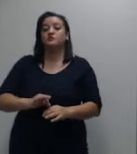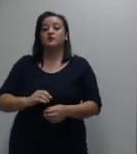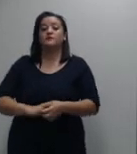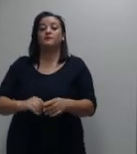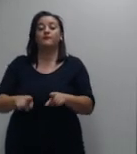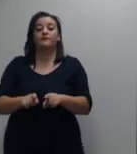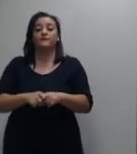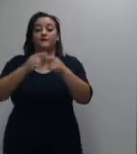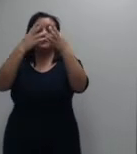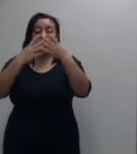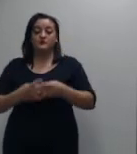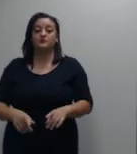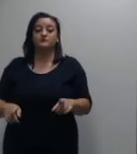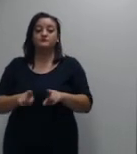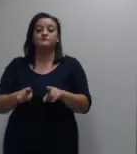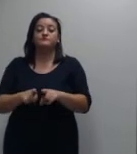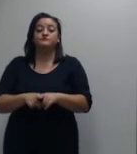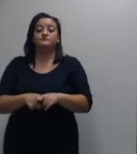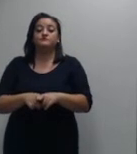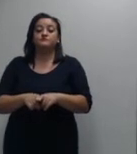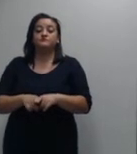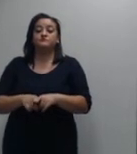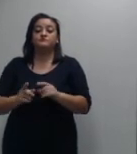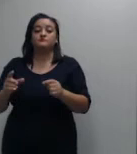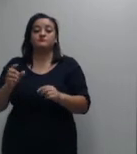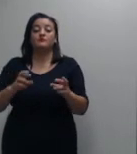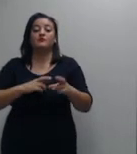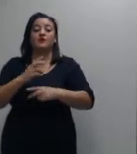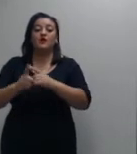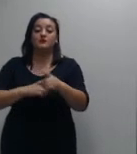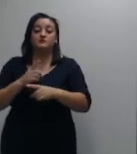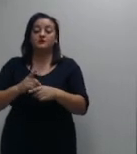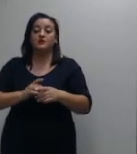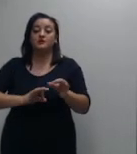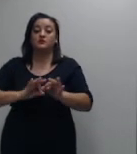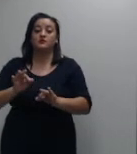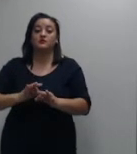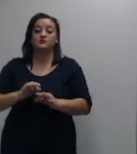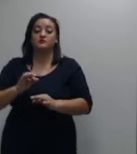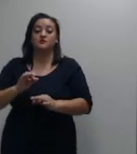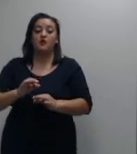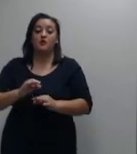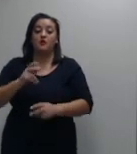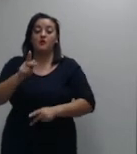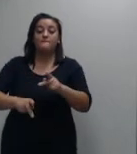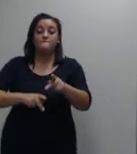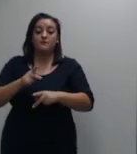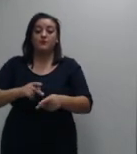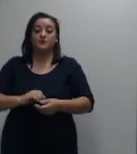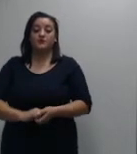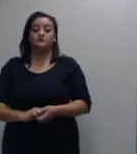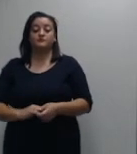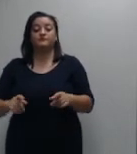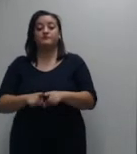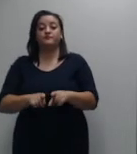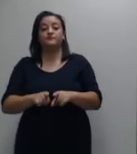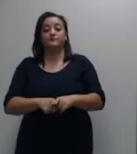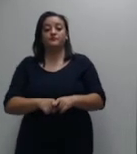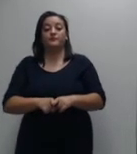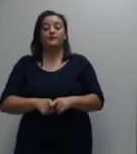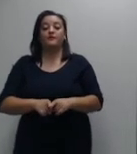ensinamentos que eu estou batalha acerca do conceito de ordem pública o bolso estava disponibilizada